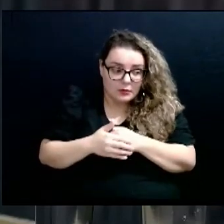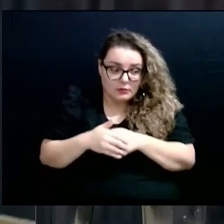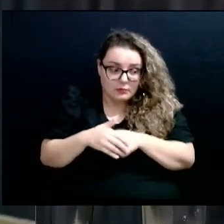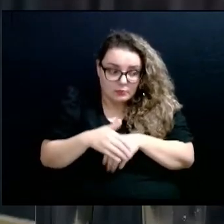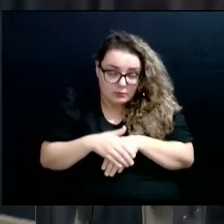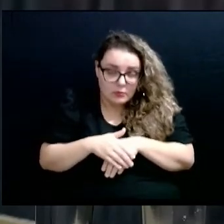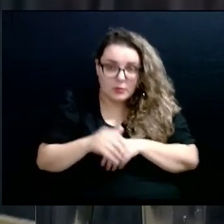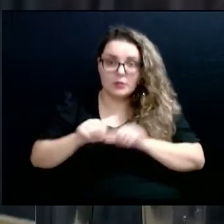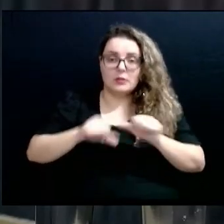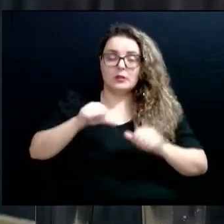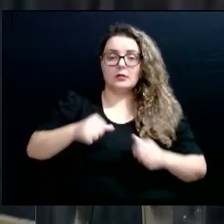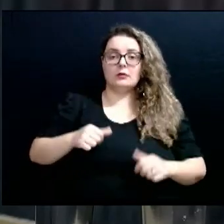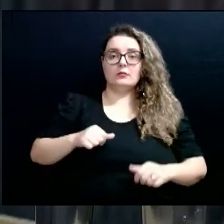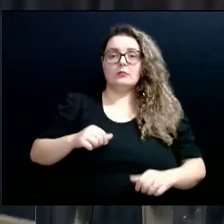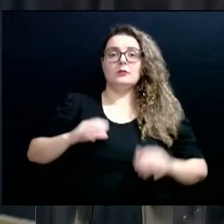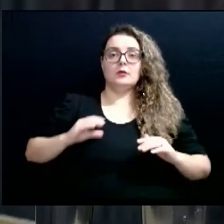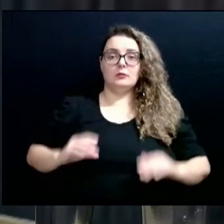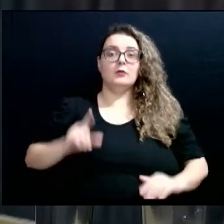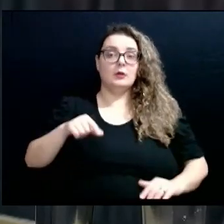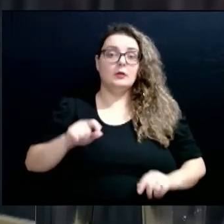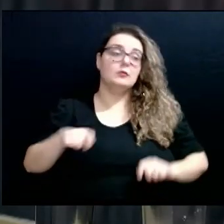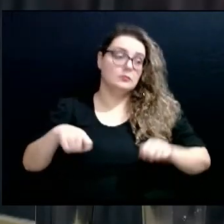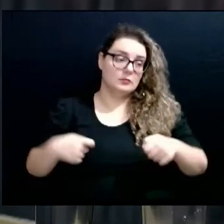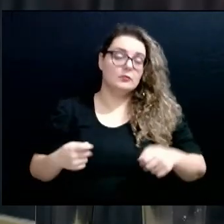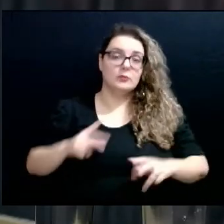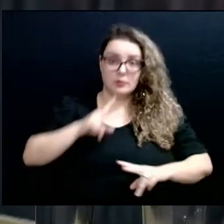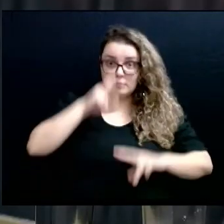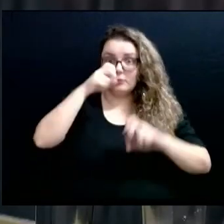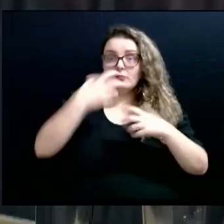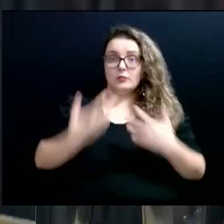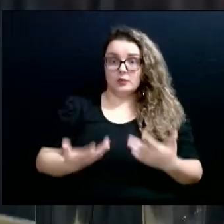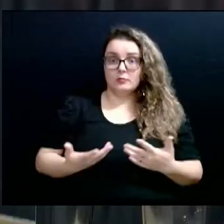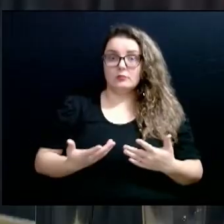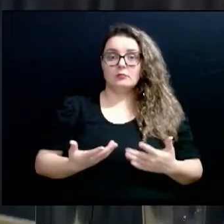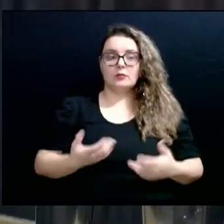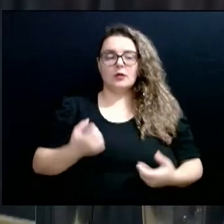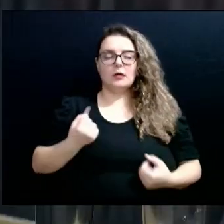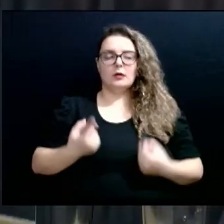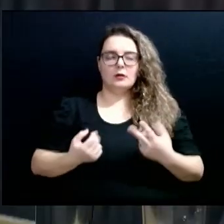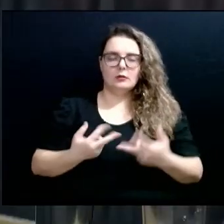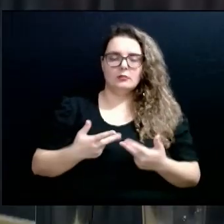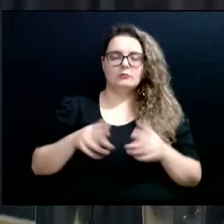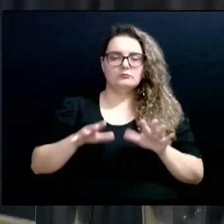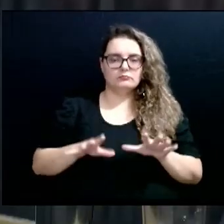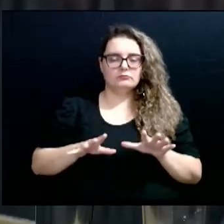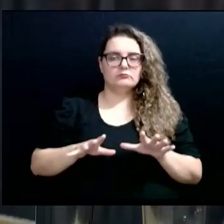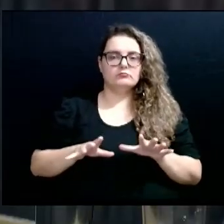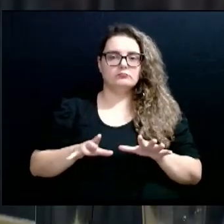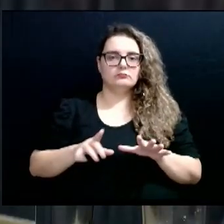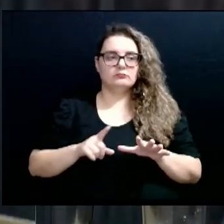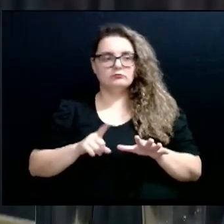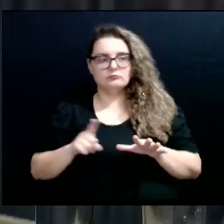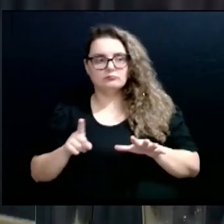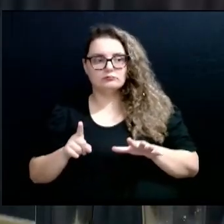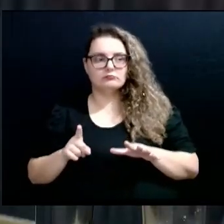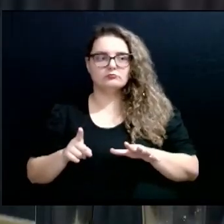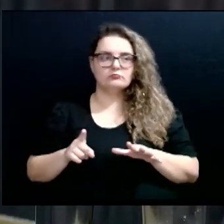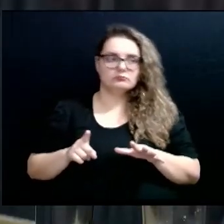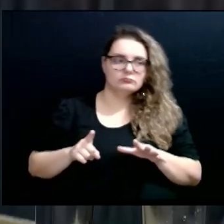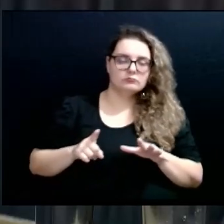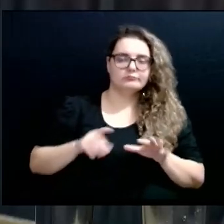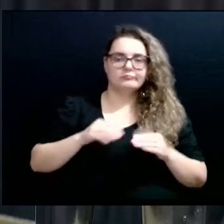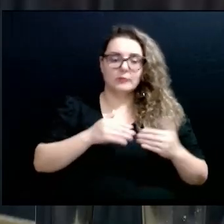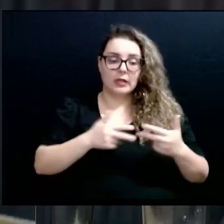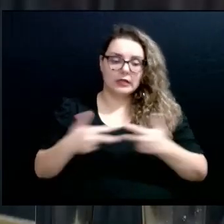comportamento. Esse é um indicativo muito forte de que talvez alguma coisa ali não esteja muito bem, né? Que ela não